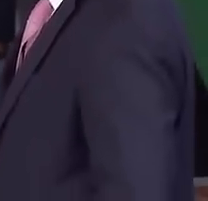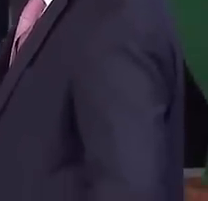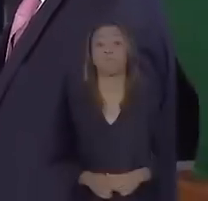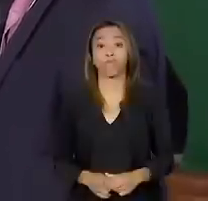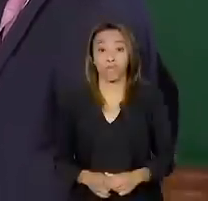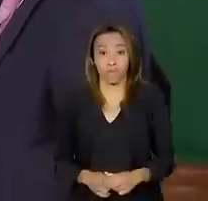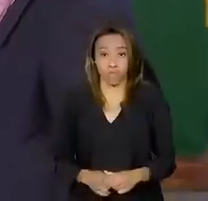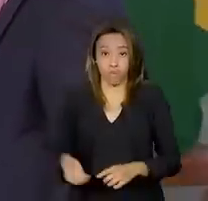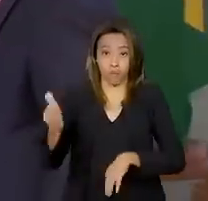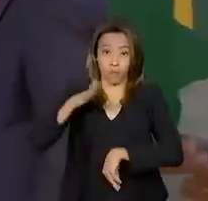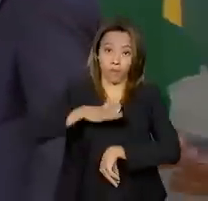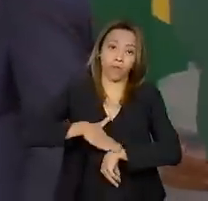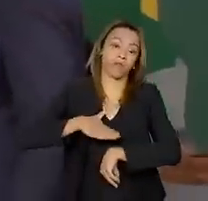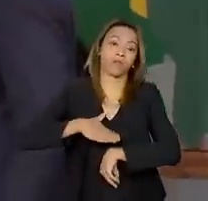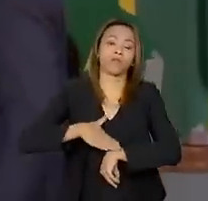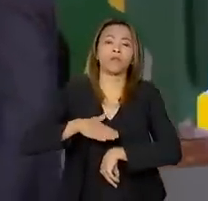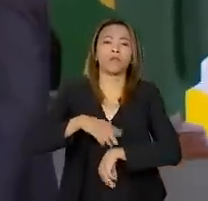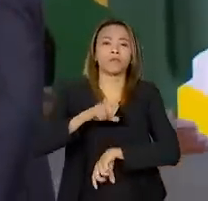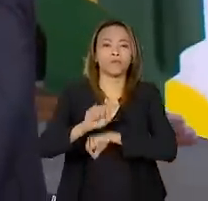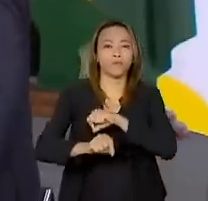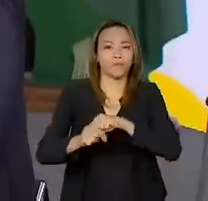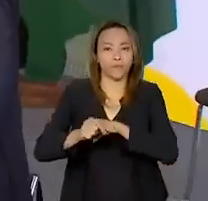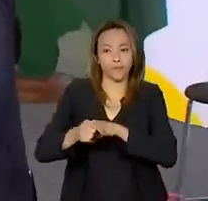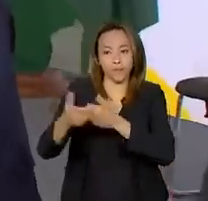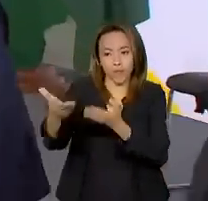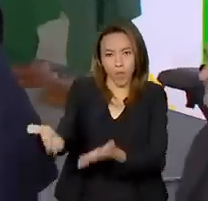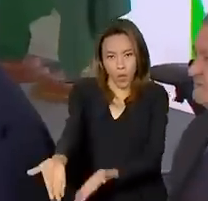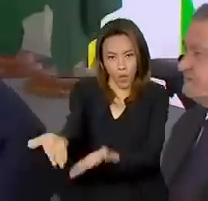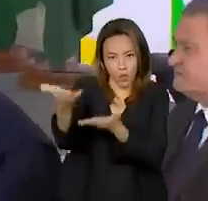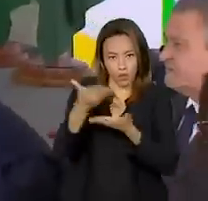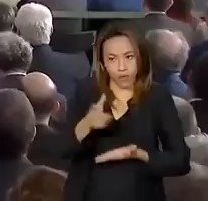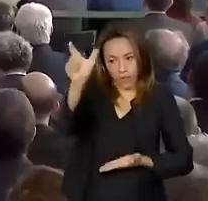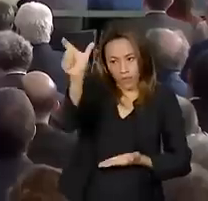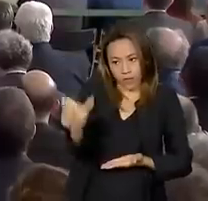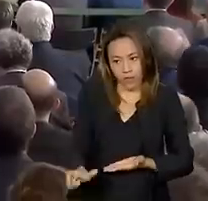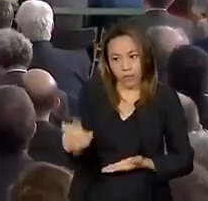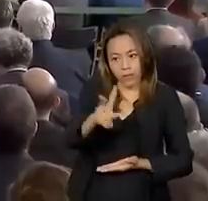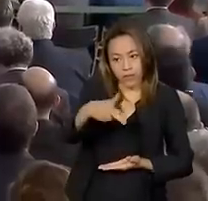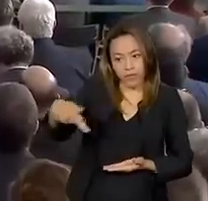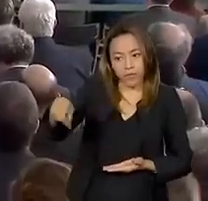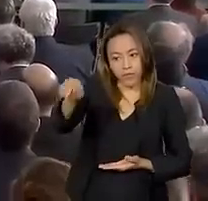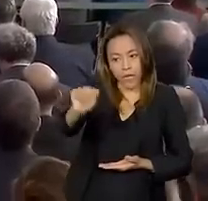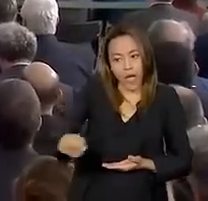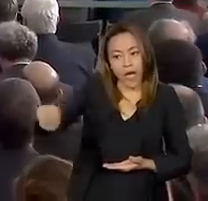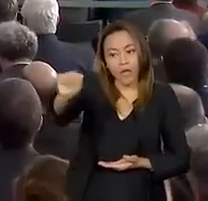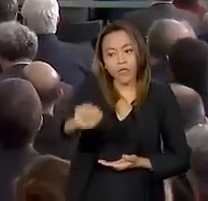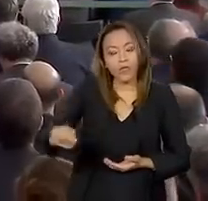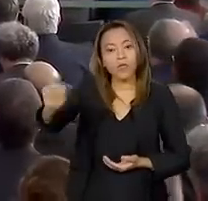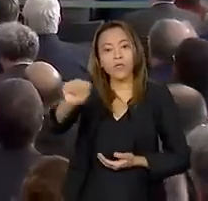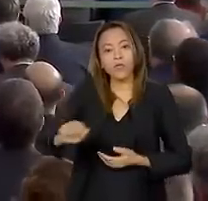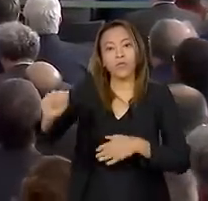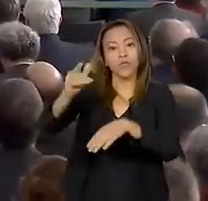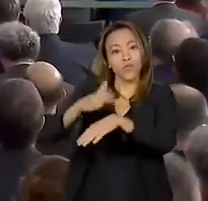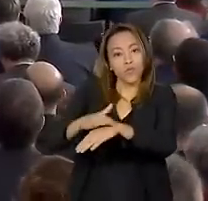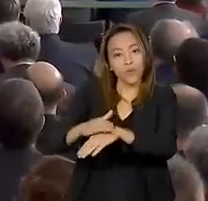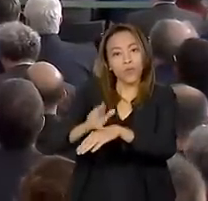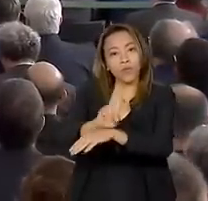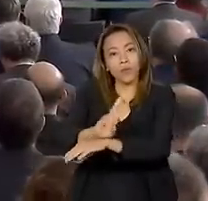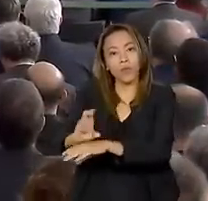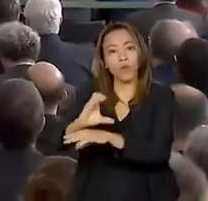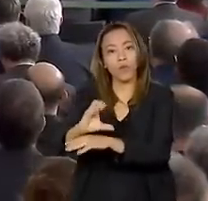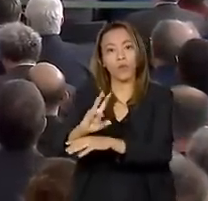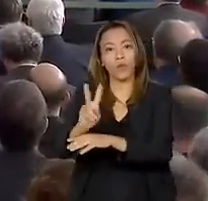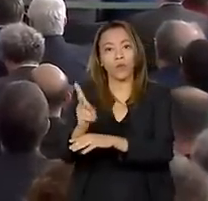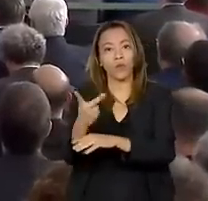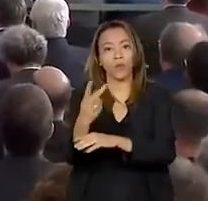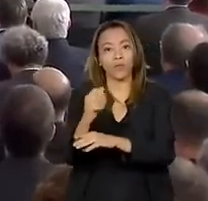Neste momento, convidamos a presidenta da Associação dos Portadores de Doença de Chagas da Bahia, Amélia